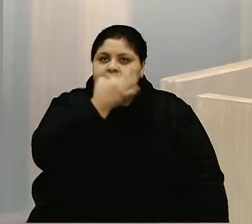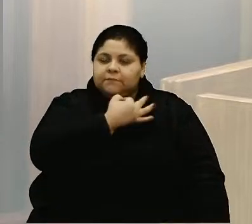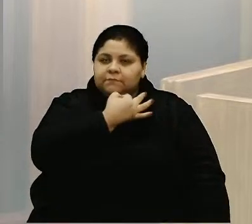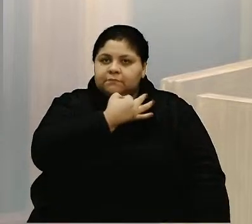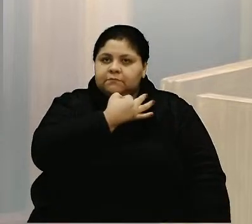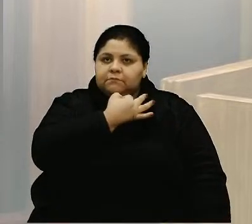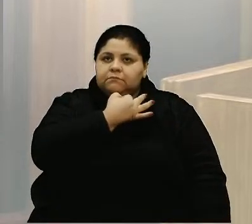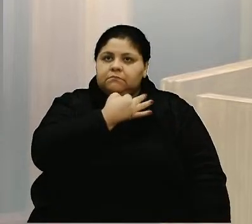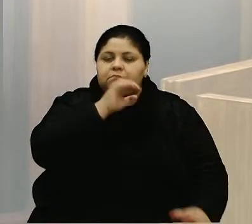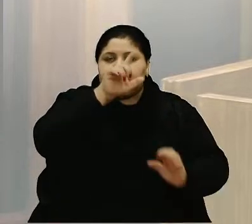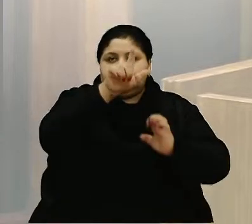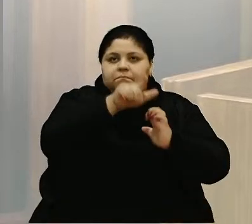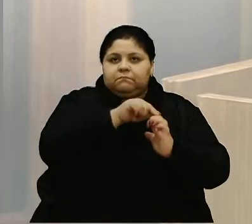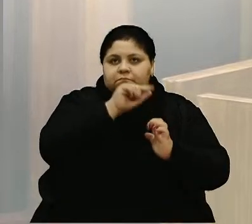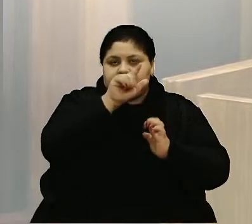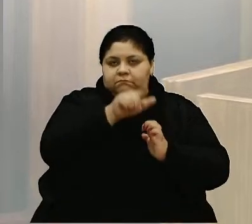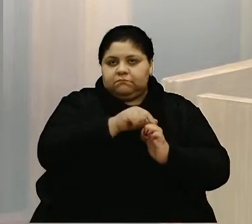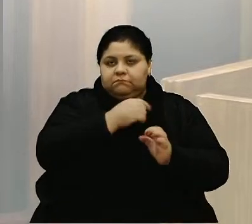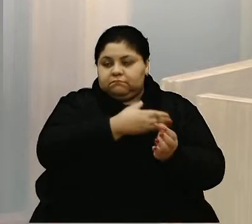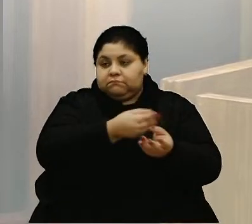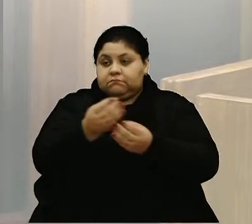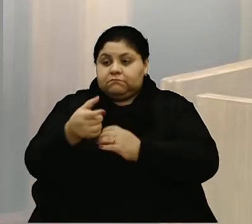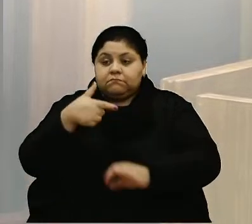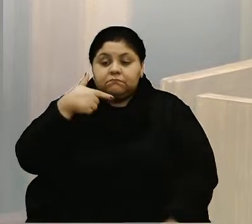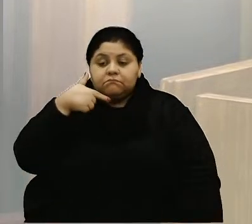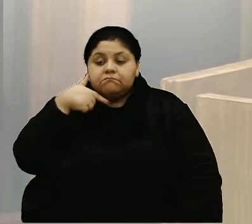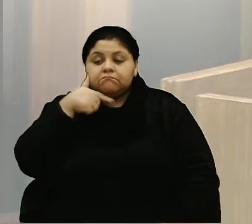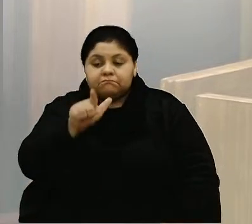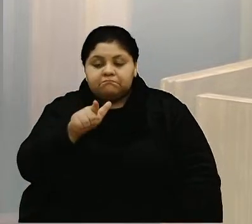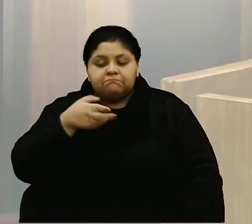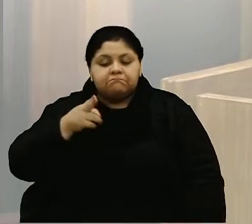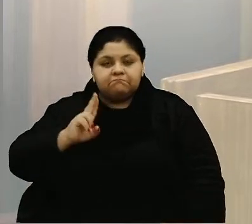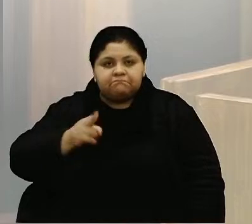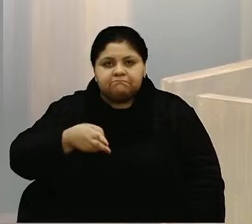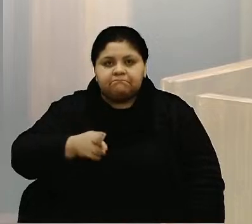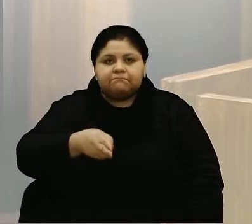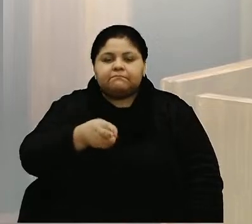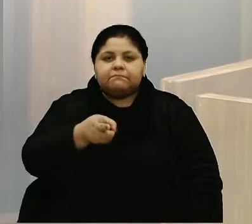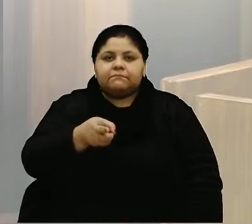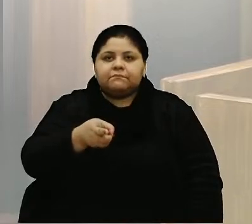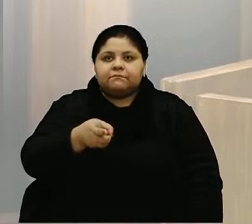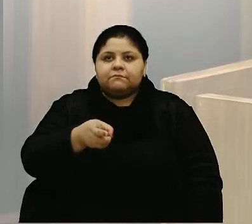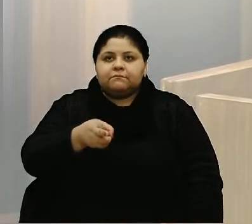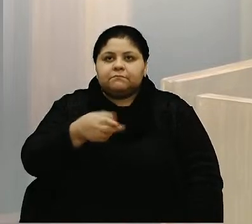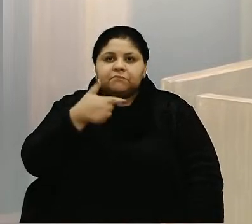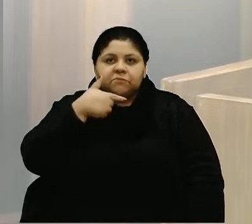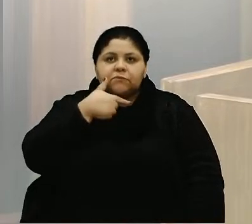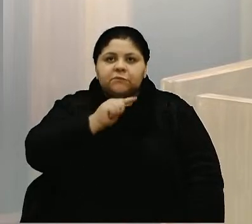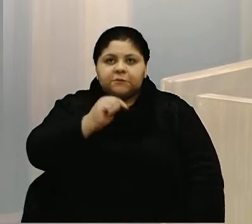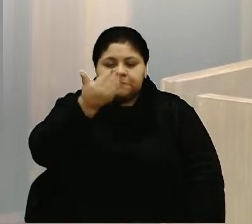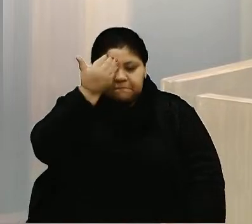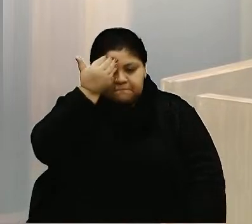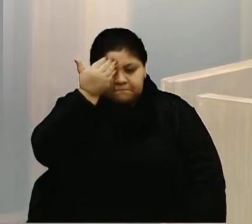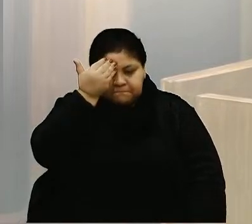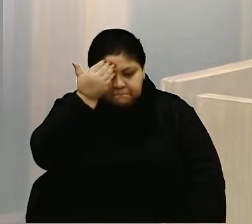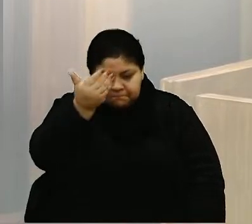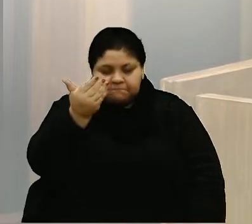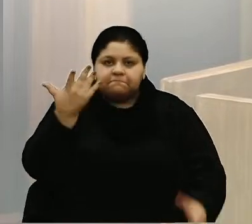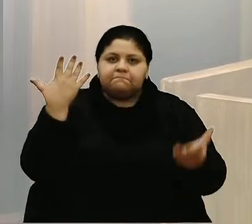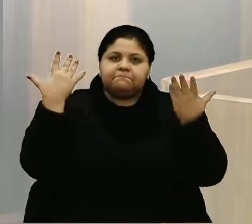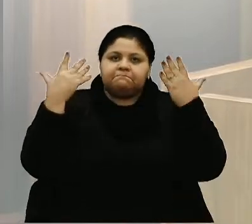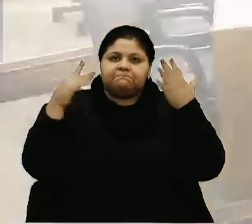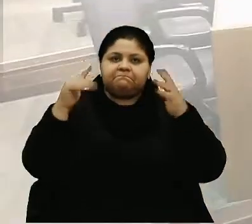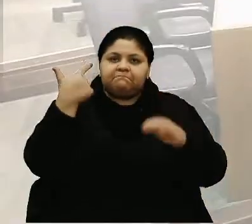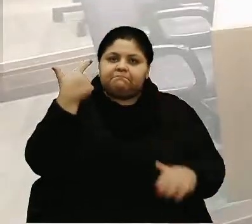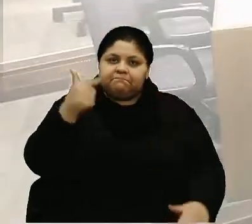à TerraSol e que muitas conquistas continuem sendo alcançadas. Muito obrigado e parabéns